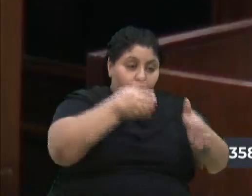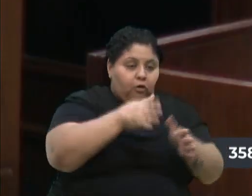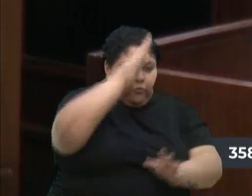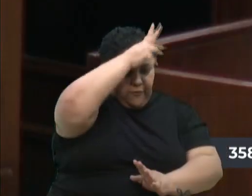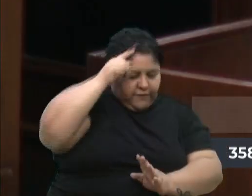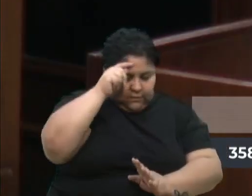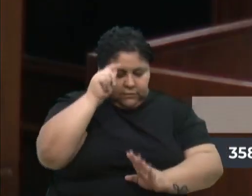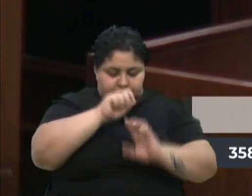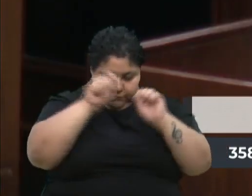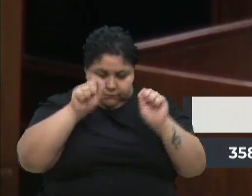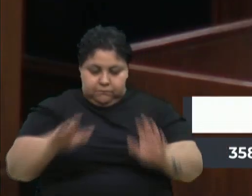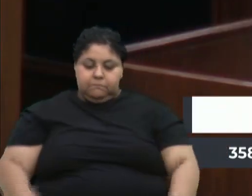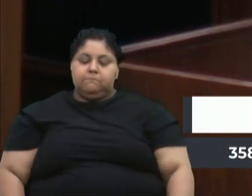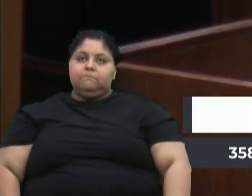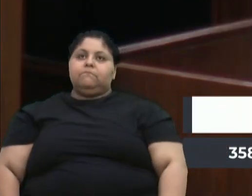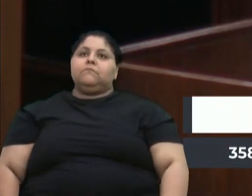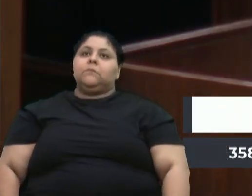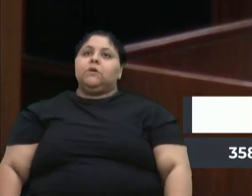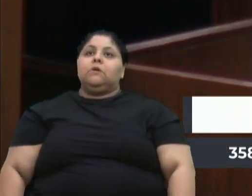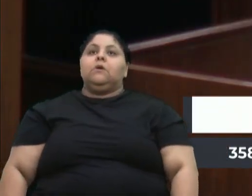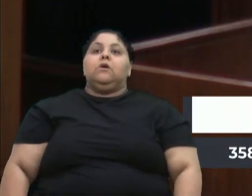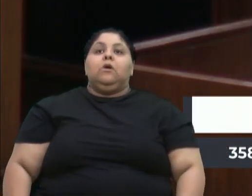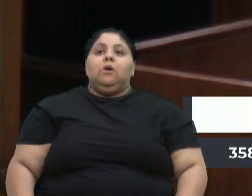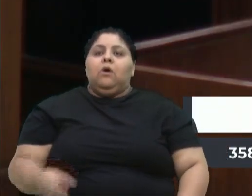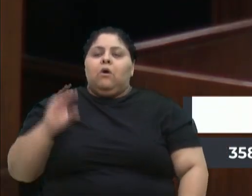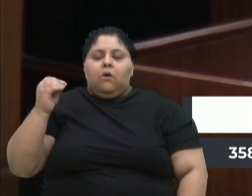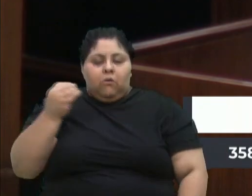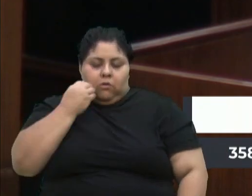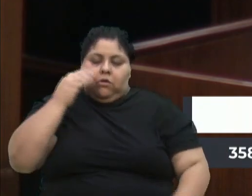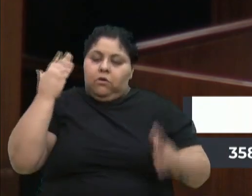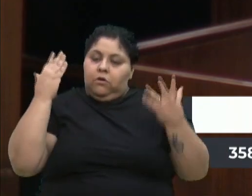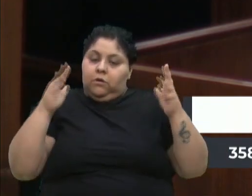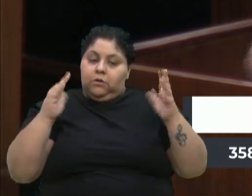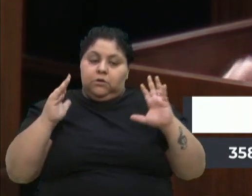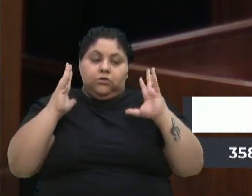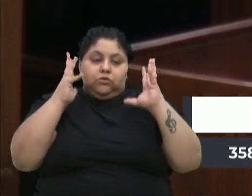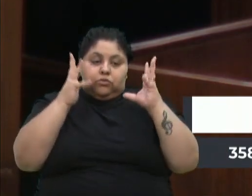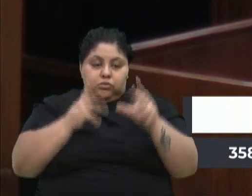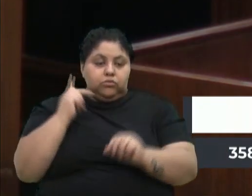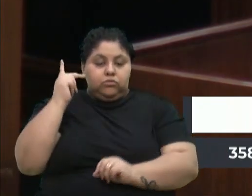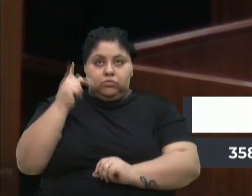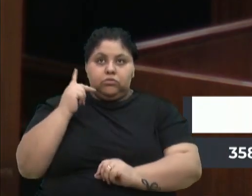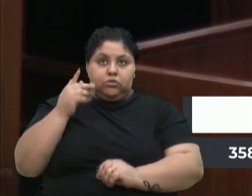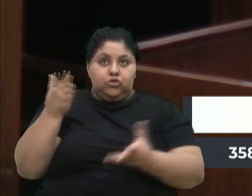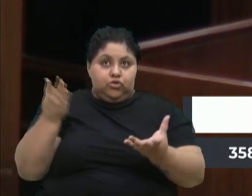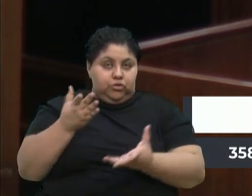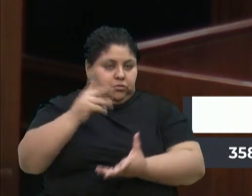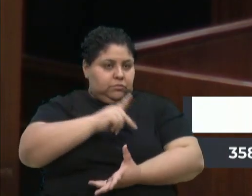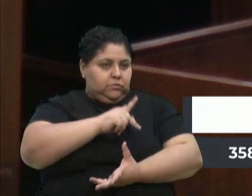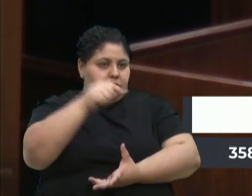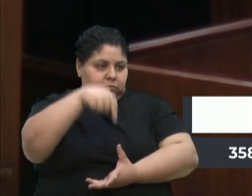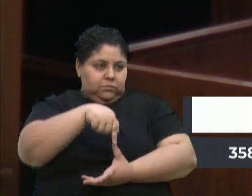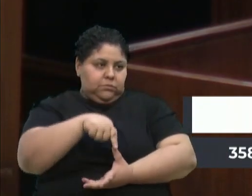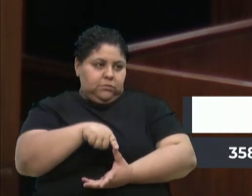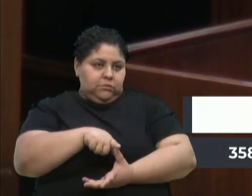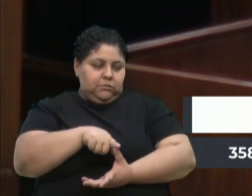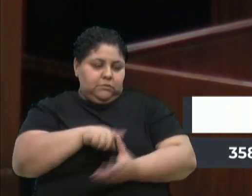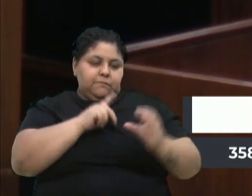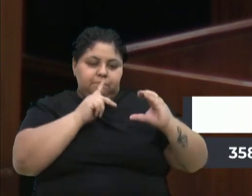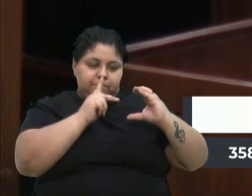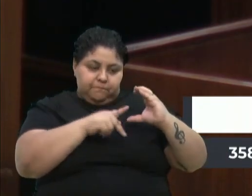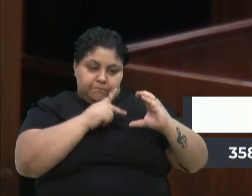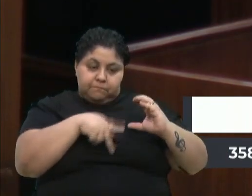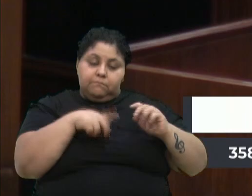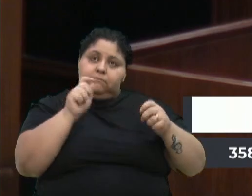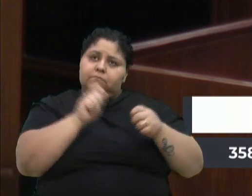gestões aqui, parabenizo todos os antecessores aqui que estiveram presidindo esta casa, fizeram uma